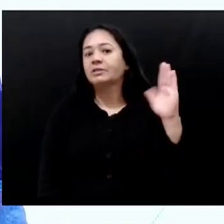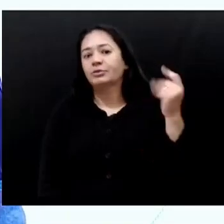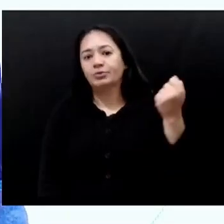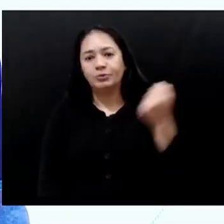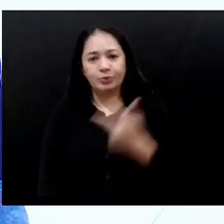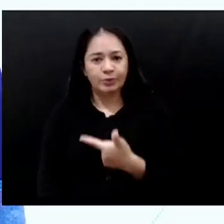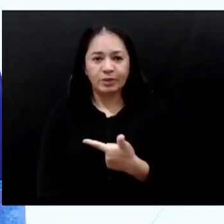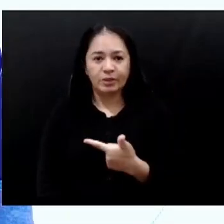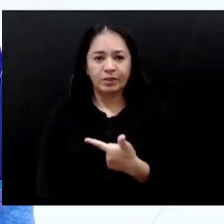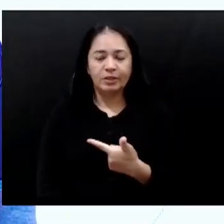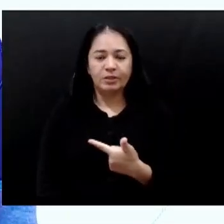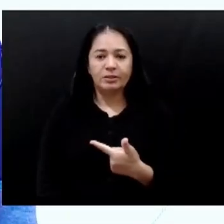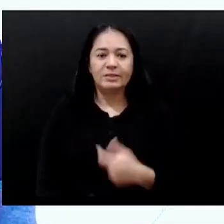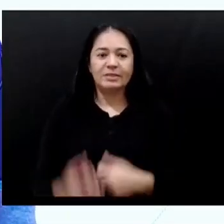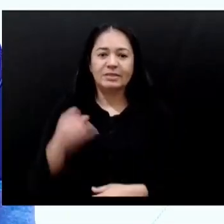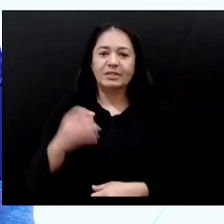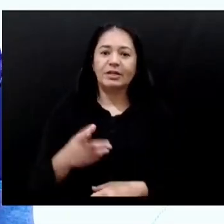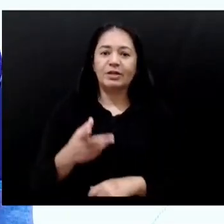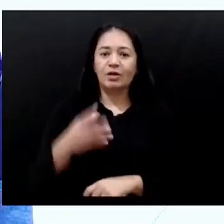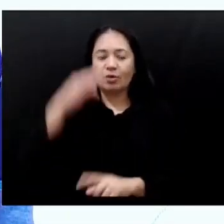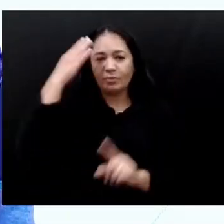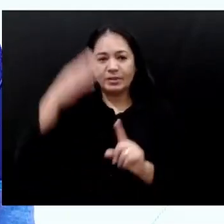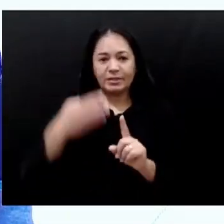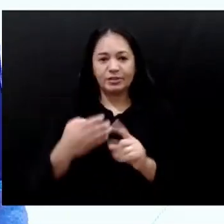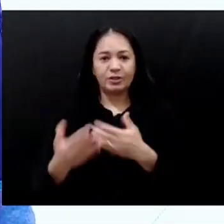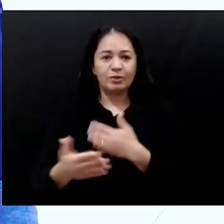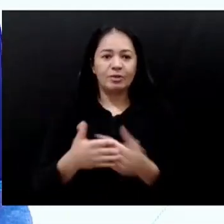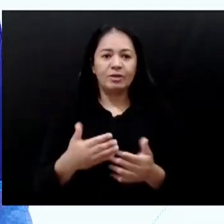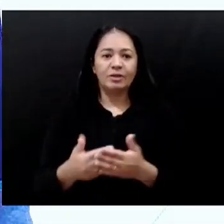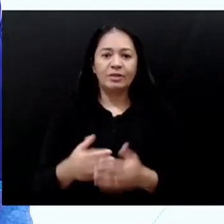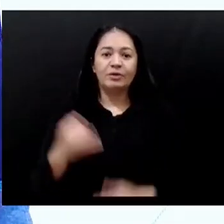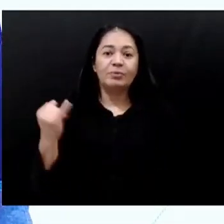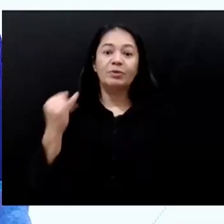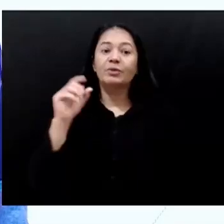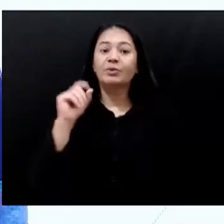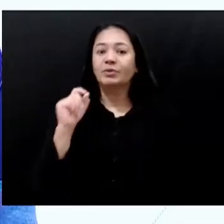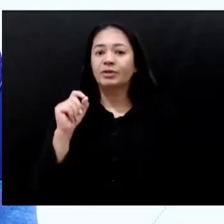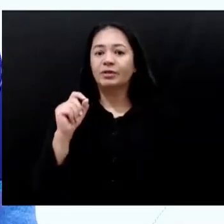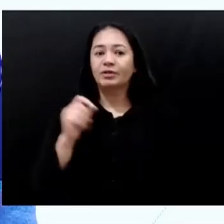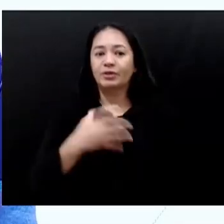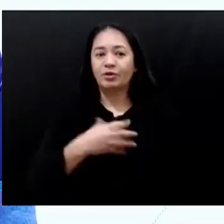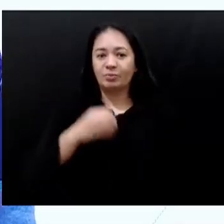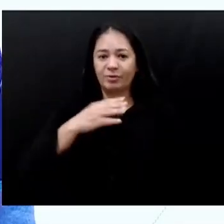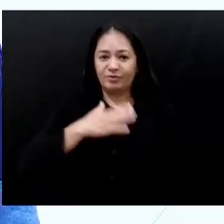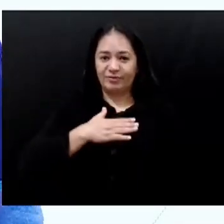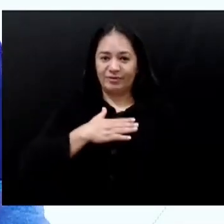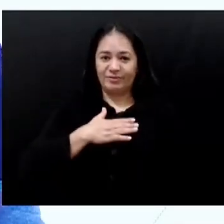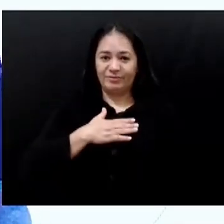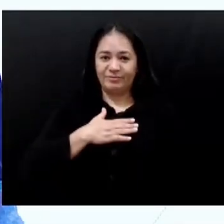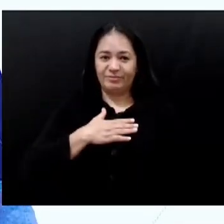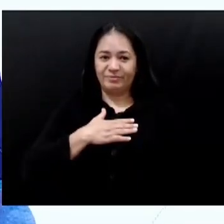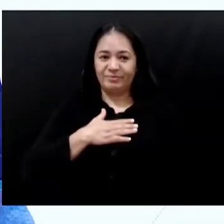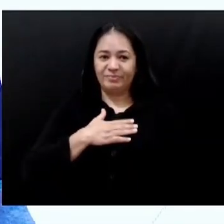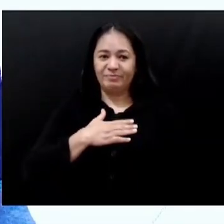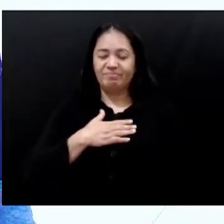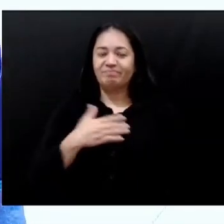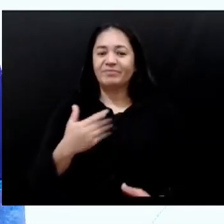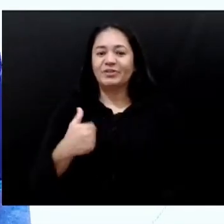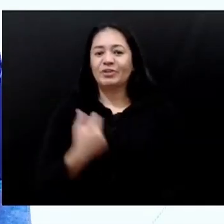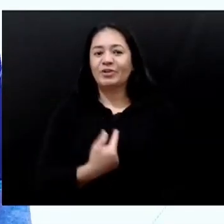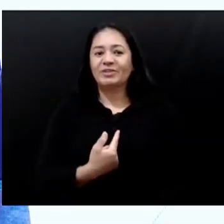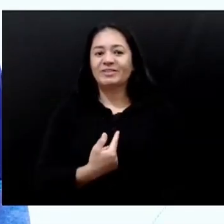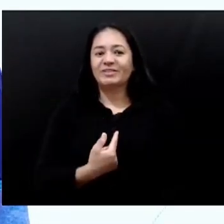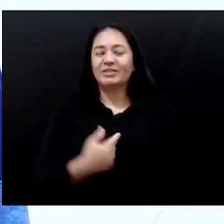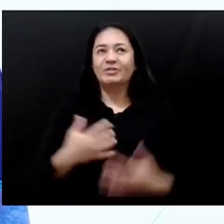recebesse qualquer homenagem, é mais importante que o meu filho receba uma homenagem. Né? Então, a gente fica muito mais